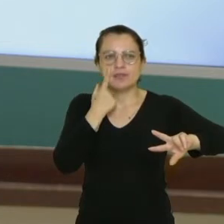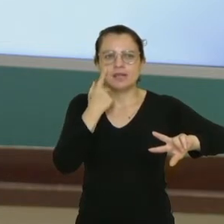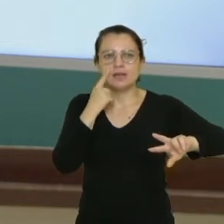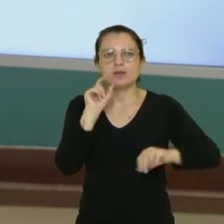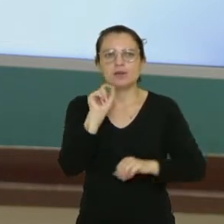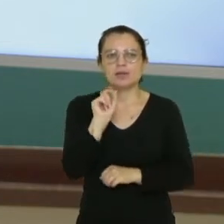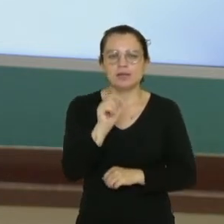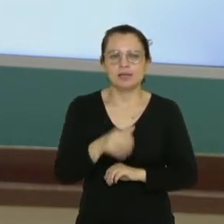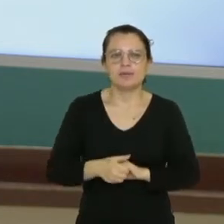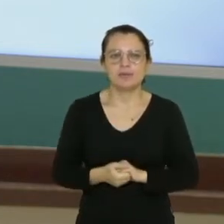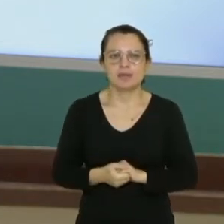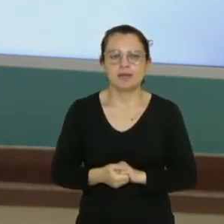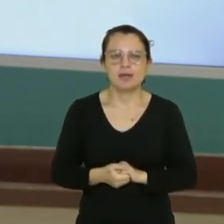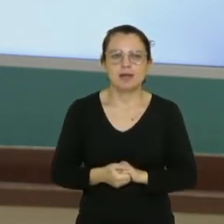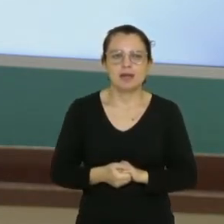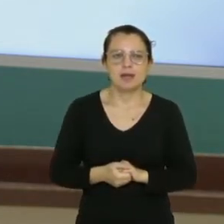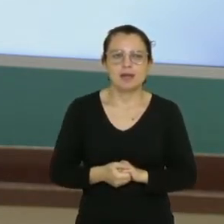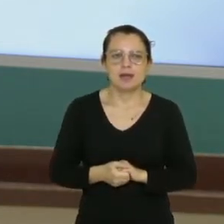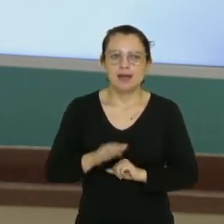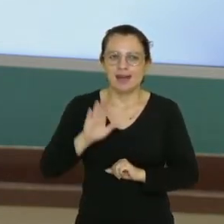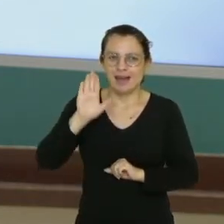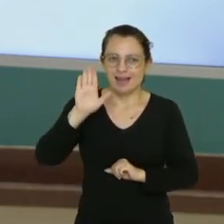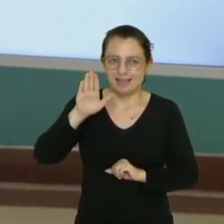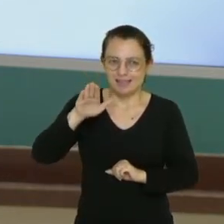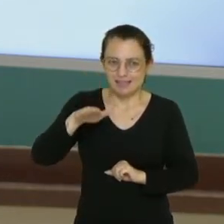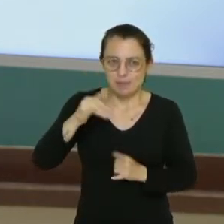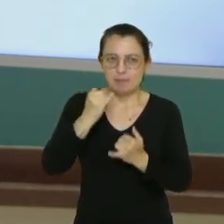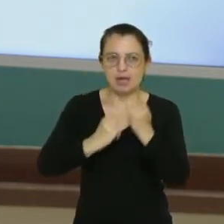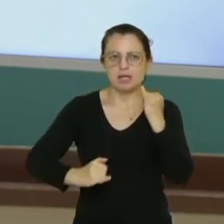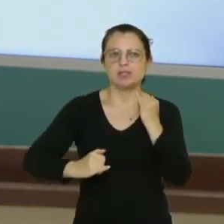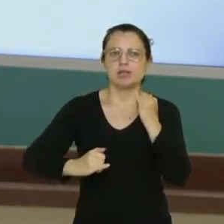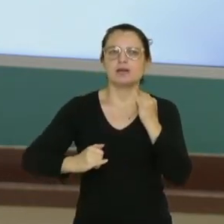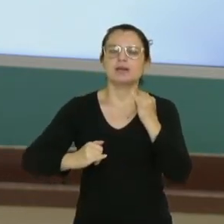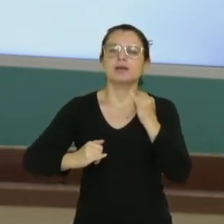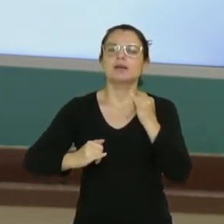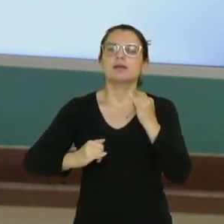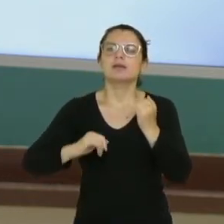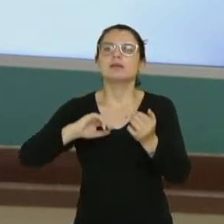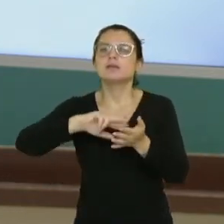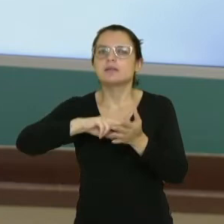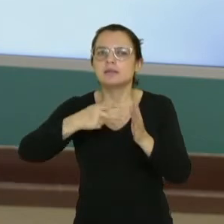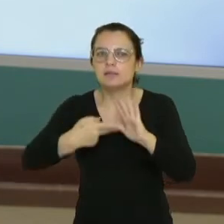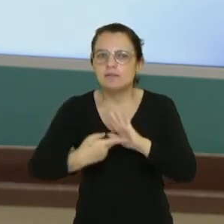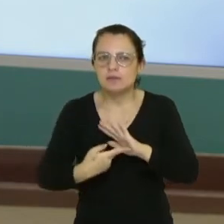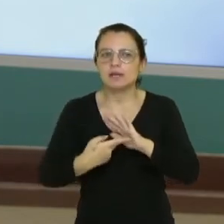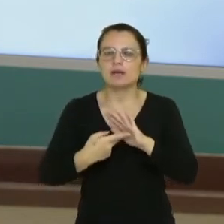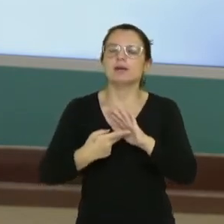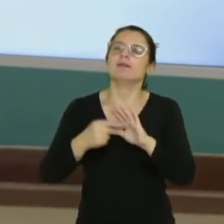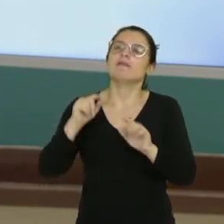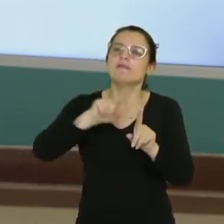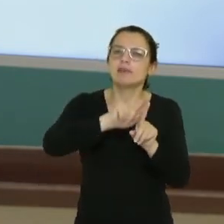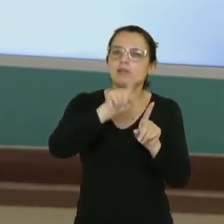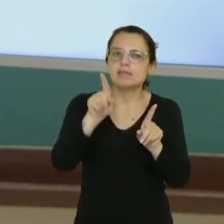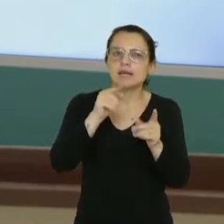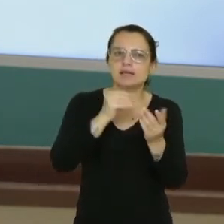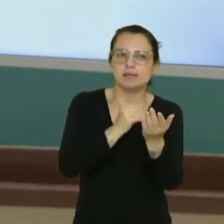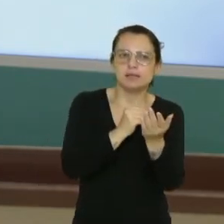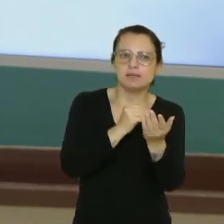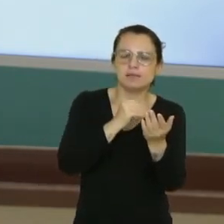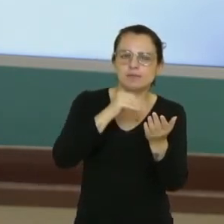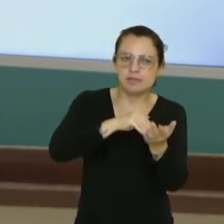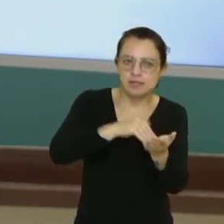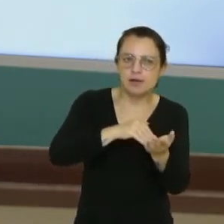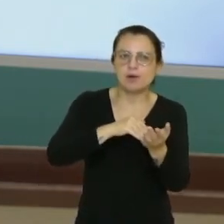aceleração média que seria velocidade final menos a inicial sobre tempo final menos tempo Inicial importante